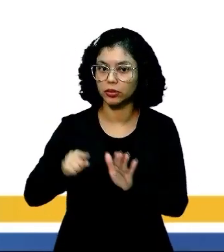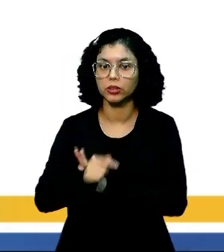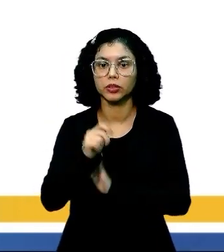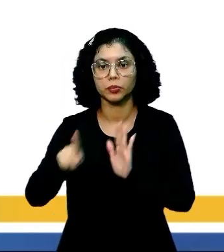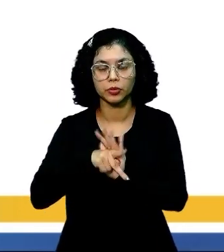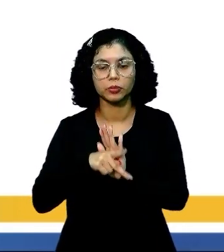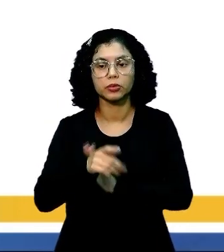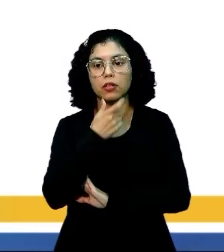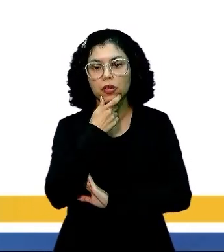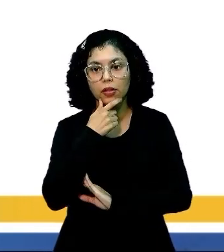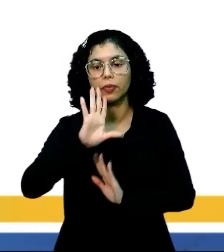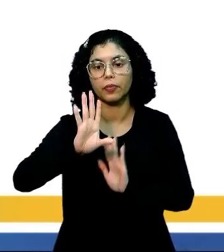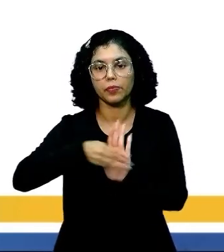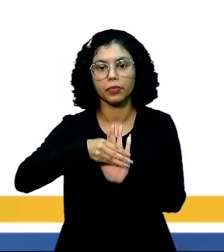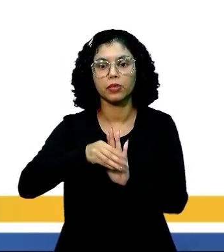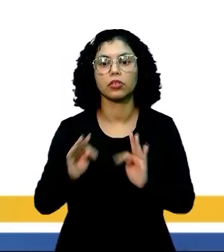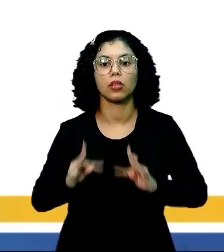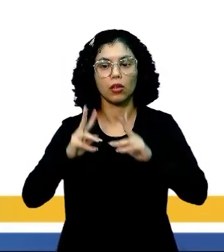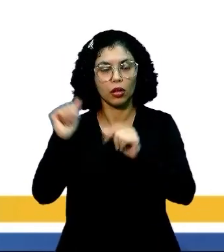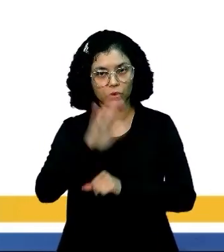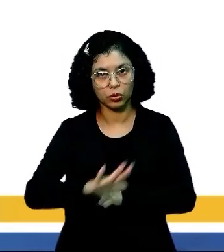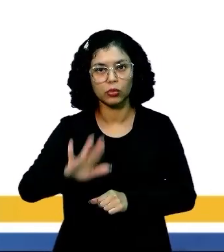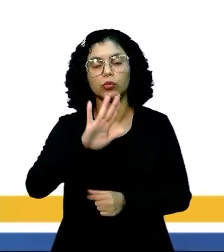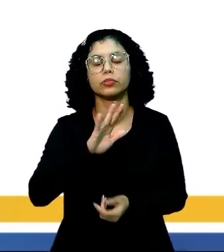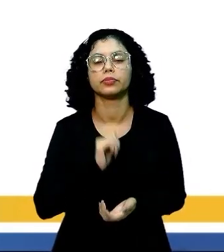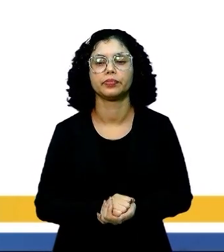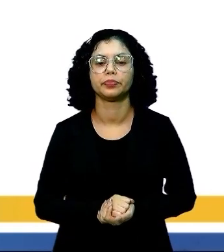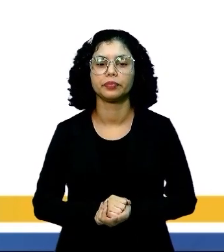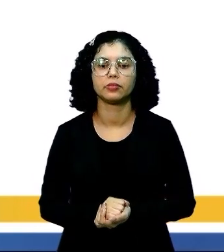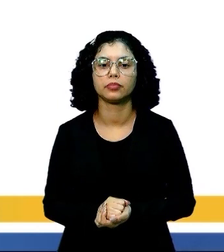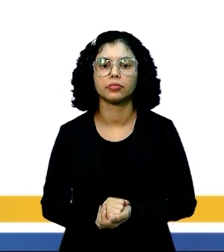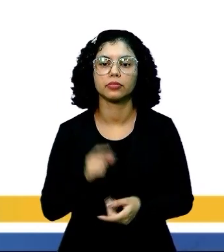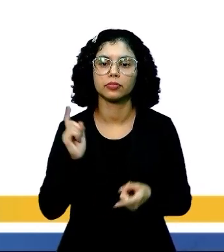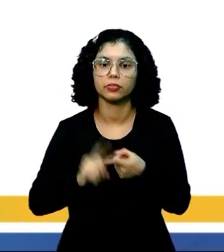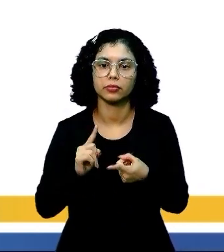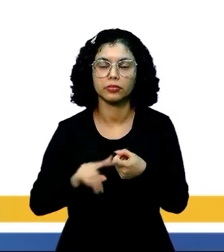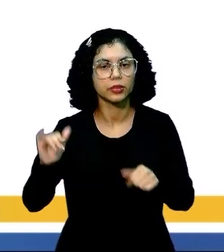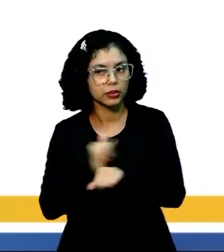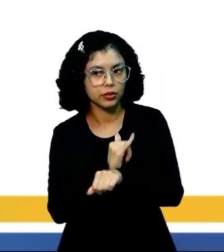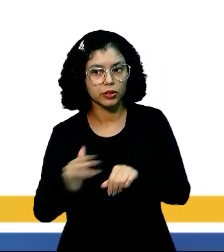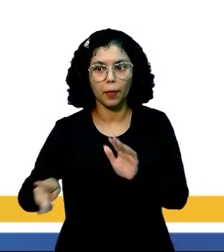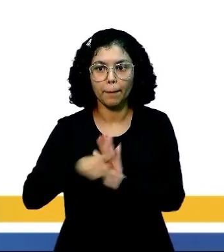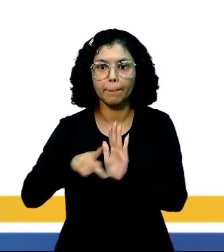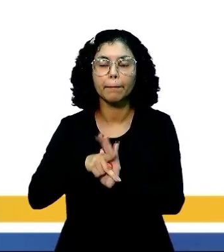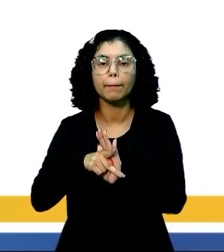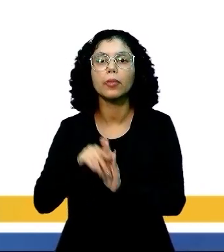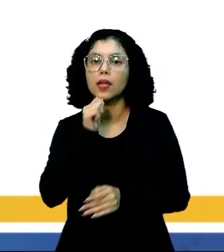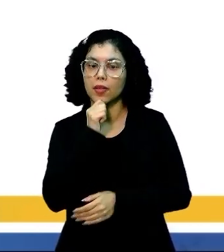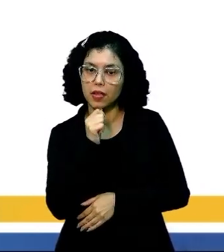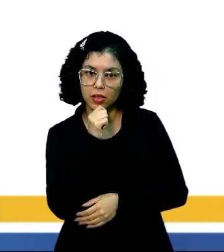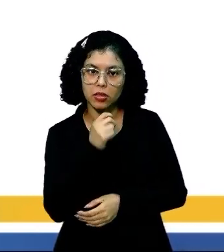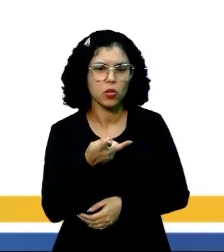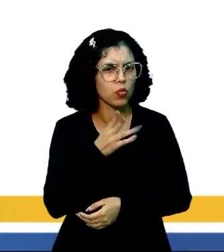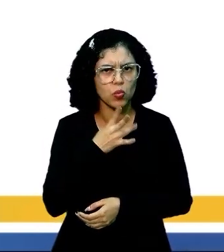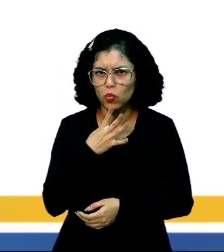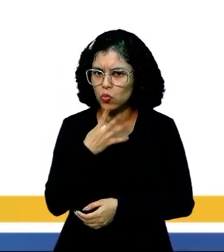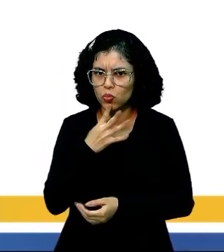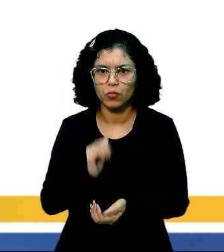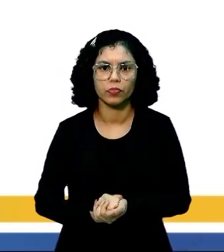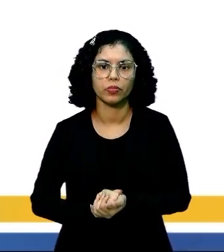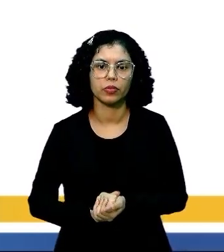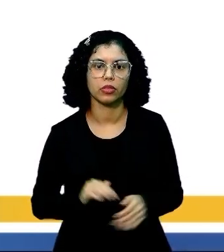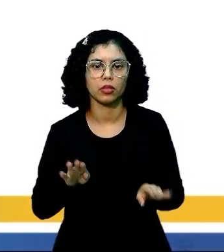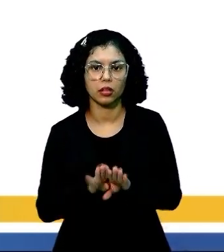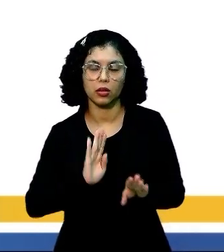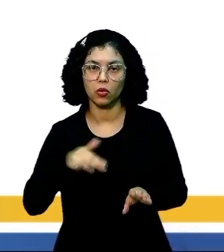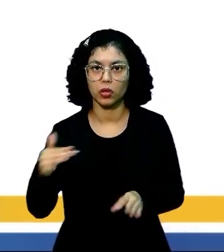inglesa, mas ela é aplicada, né, a todos os idiomas, tá? Porque elas são estratégias justamente para quando você não conhece o idioma, né?